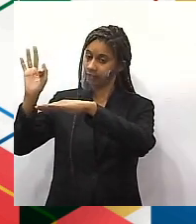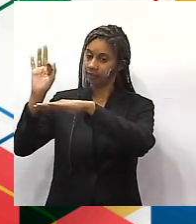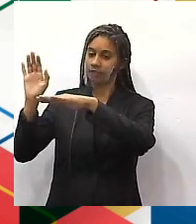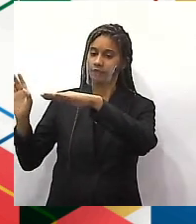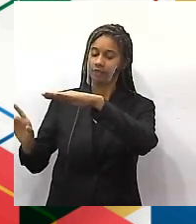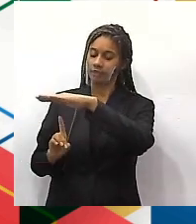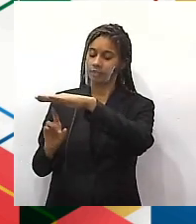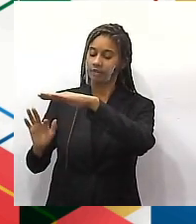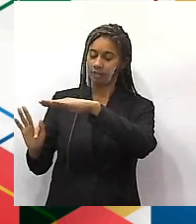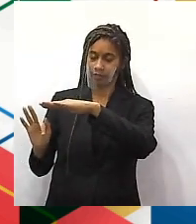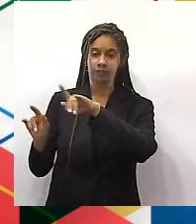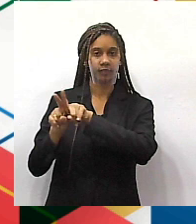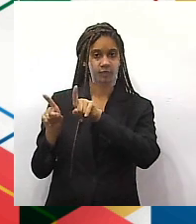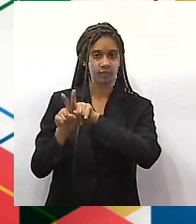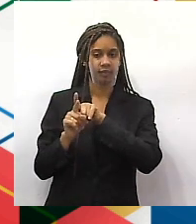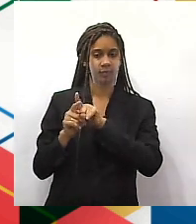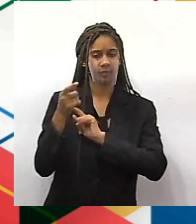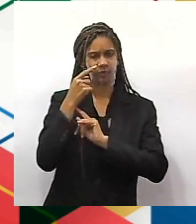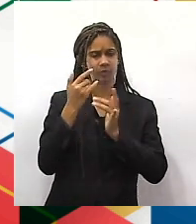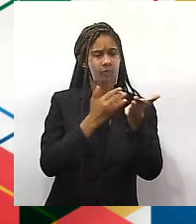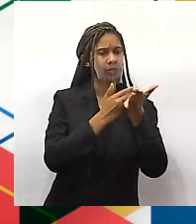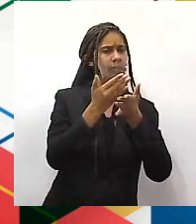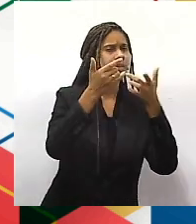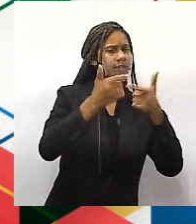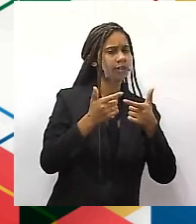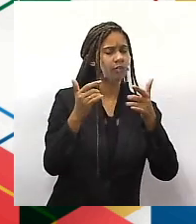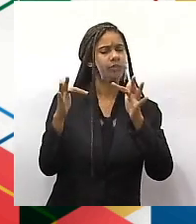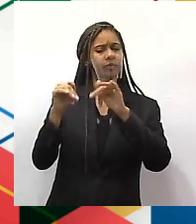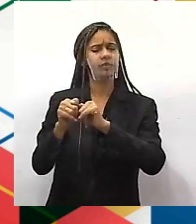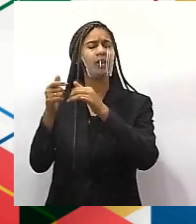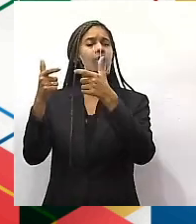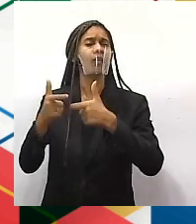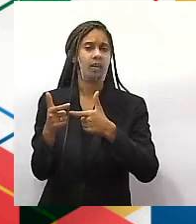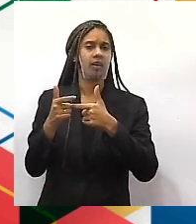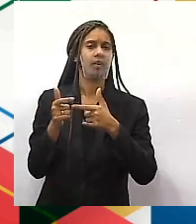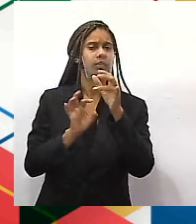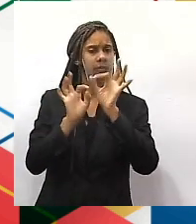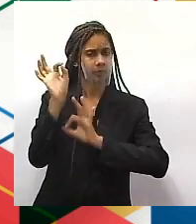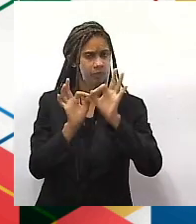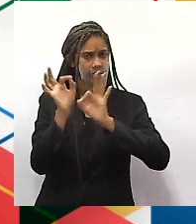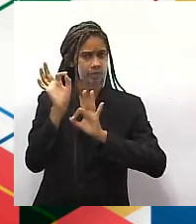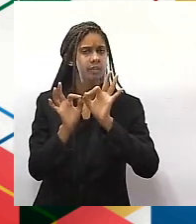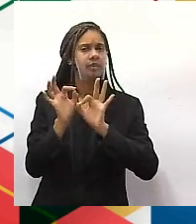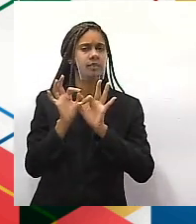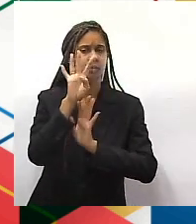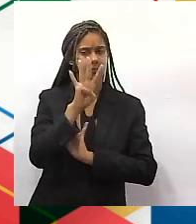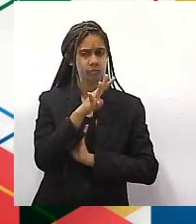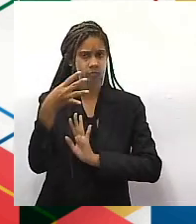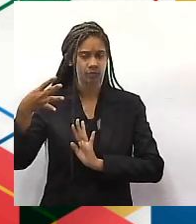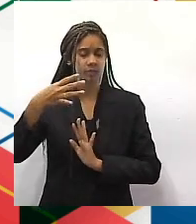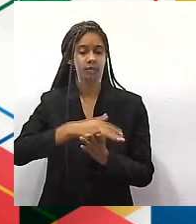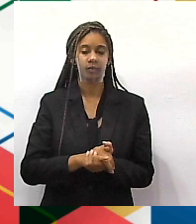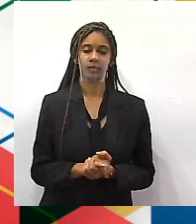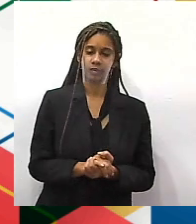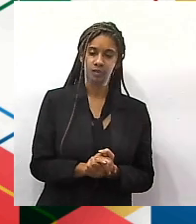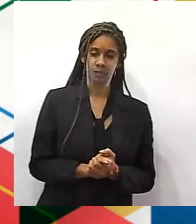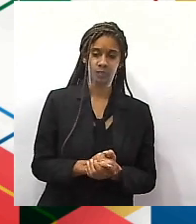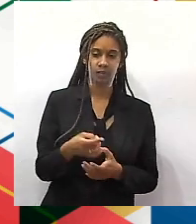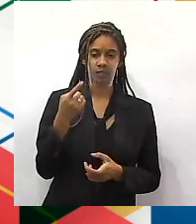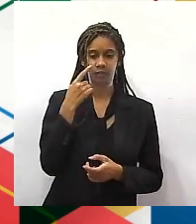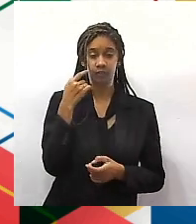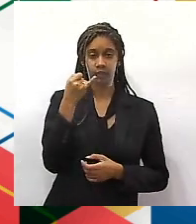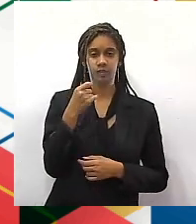de início e fim, beleza? E a outra que você pode montar aqui é se os segmentos não estão na